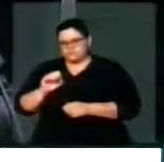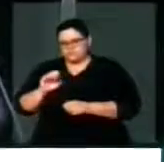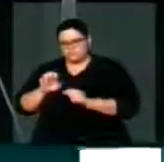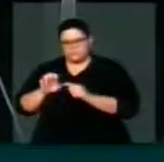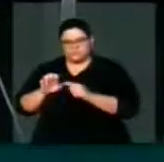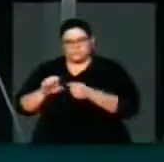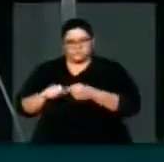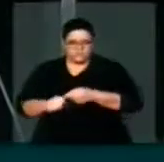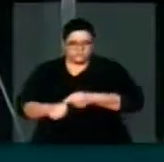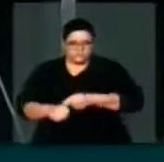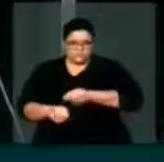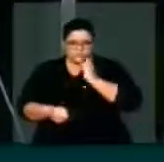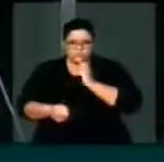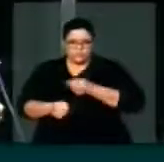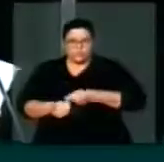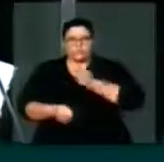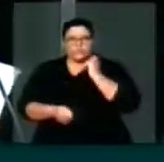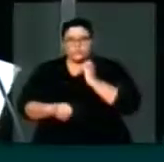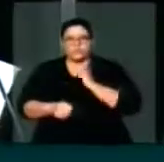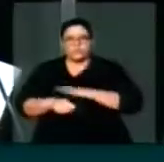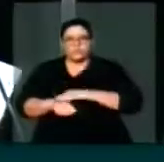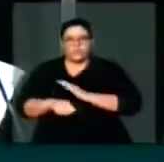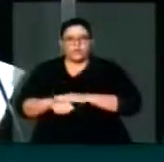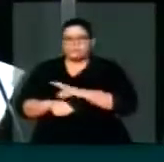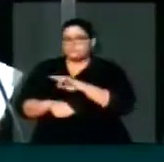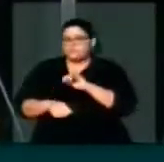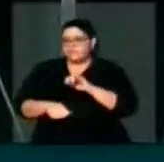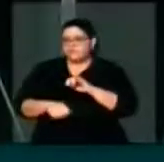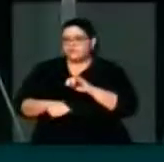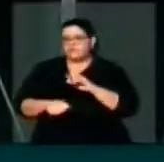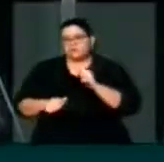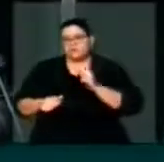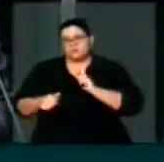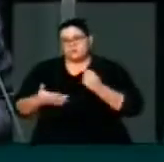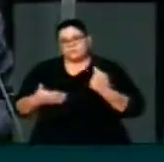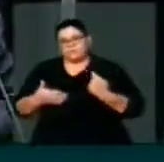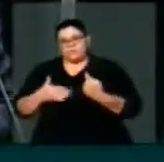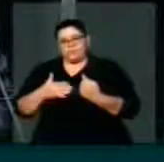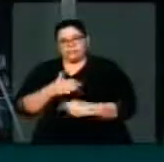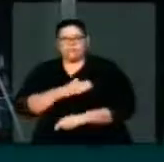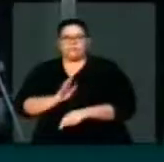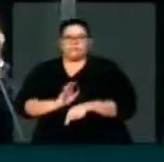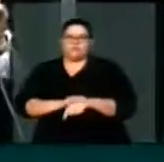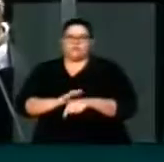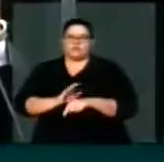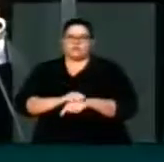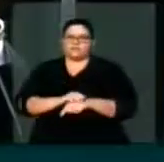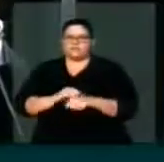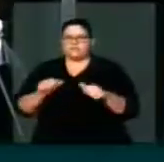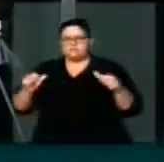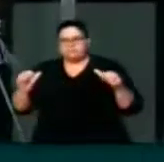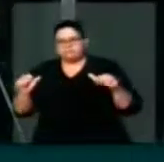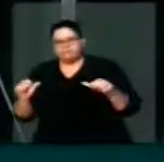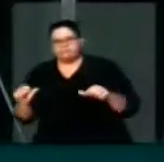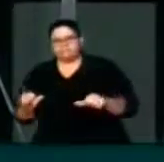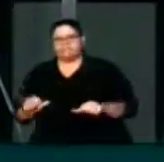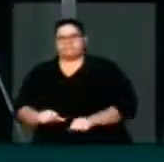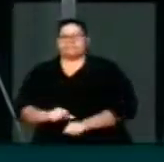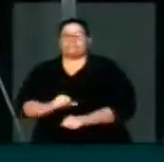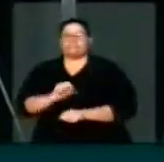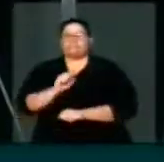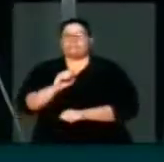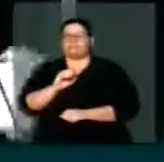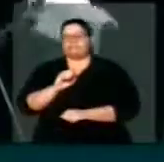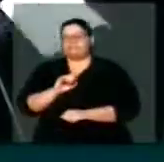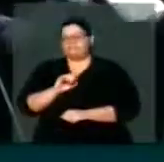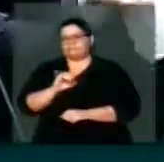Então, aprofundando a crise socioambiental. Eu estava lendo alguns artigos sobre política